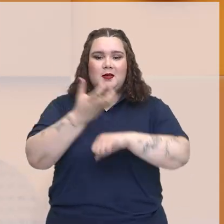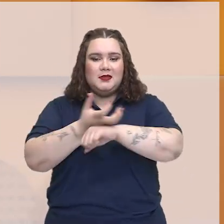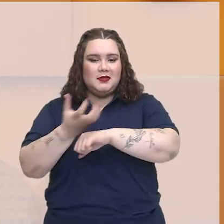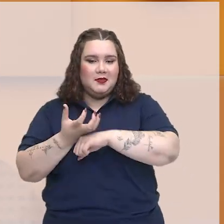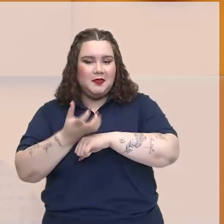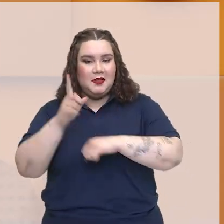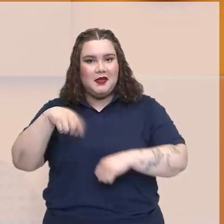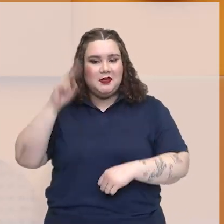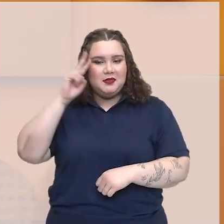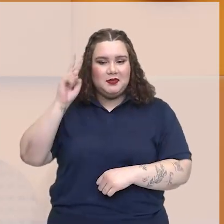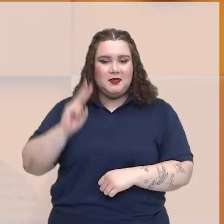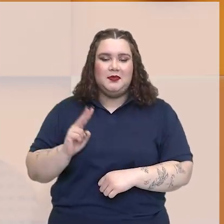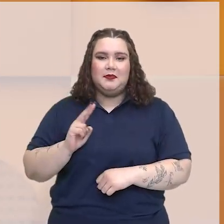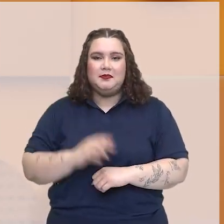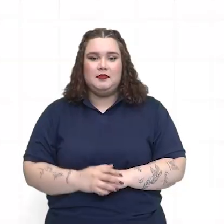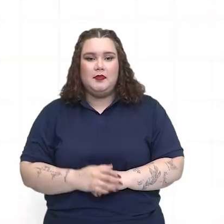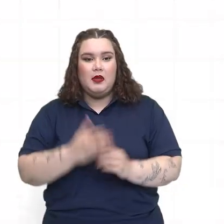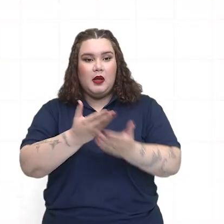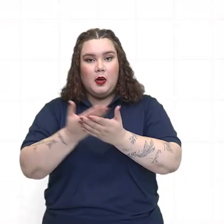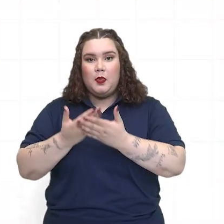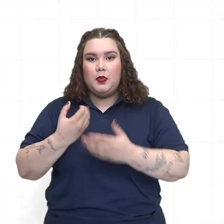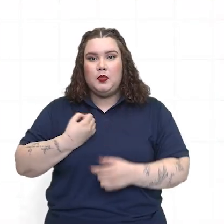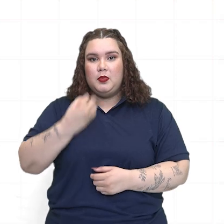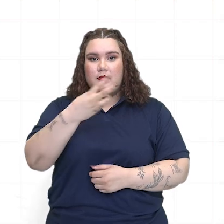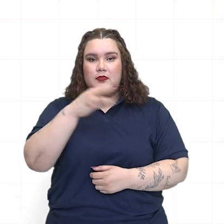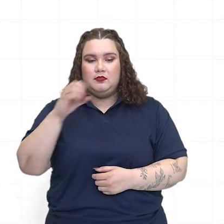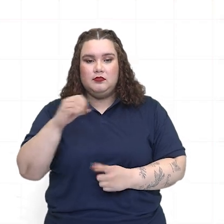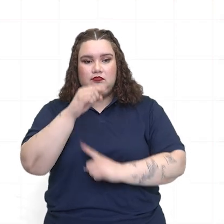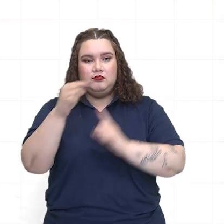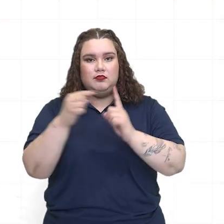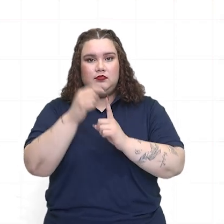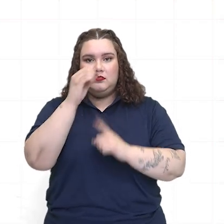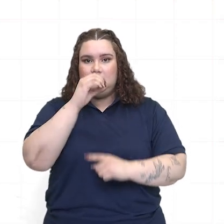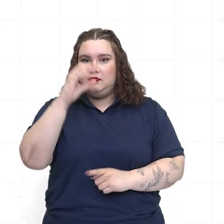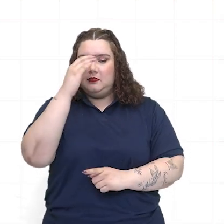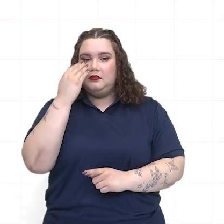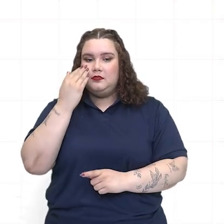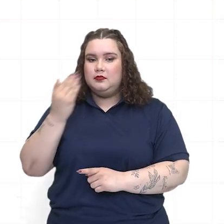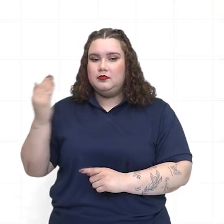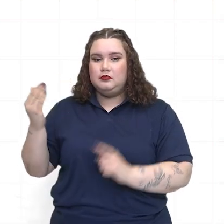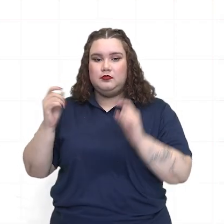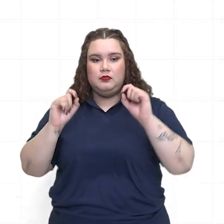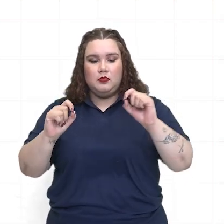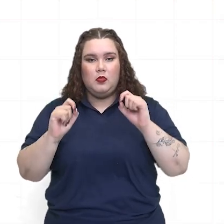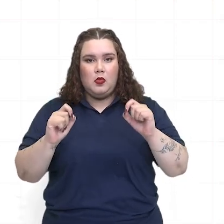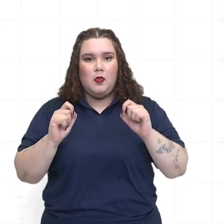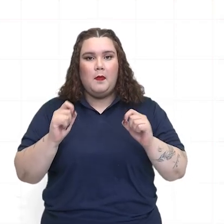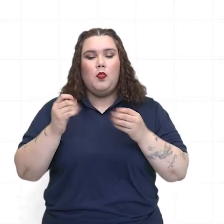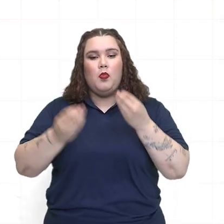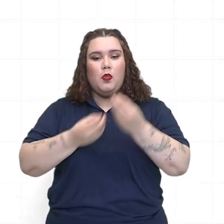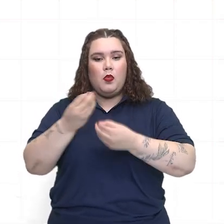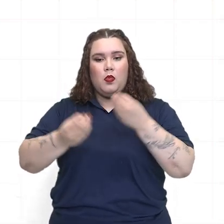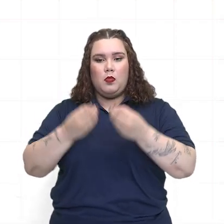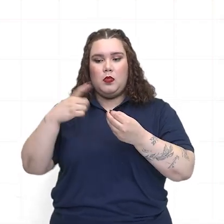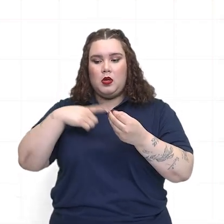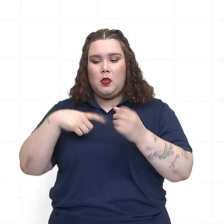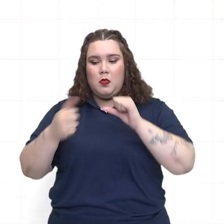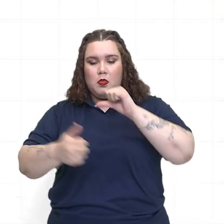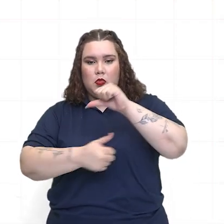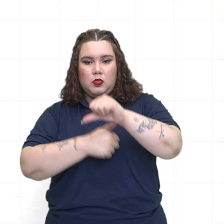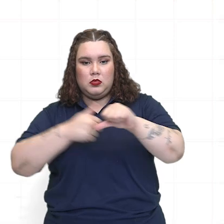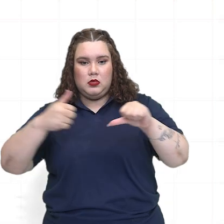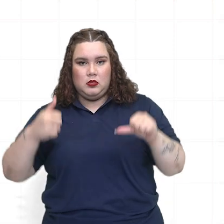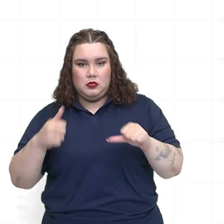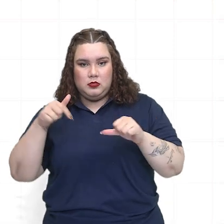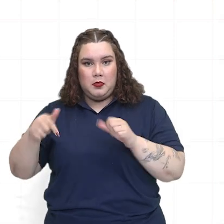de História. Vamos à aula de número 30, Objeto de Conhecimento, a passagem do mundo antigo